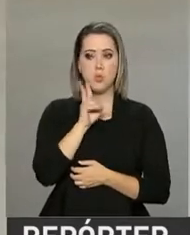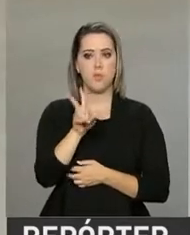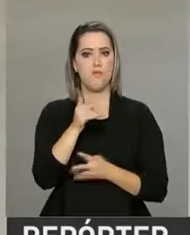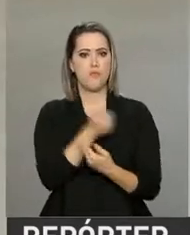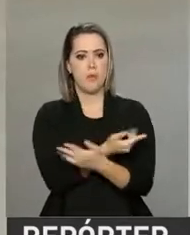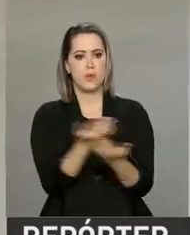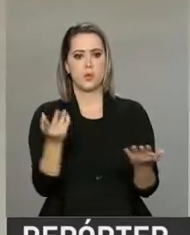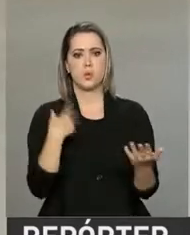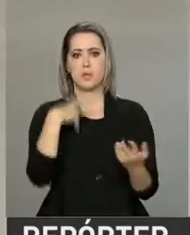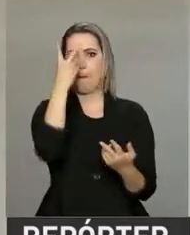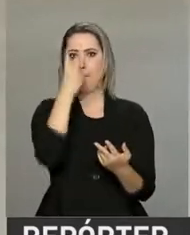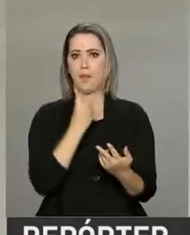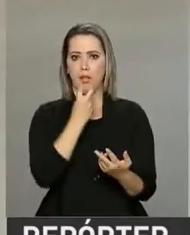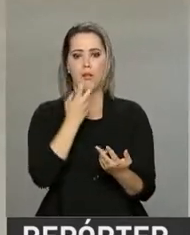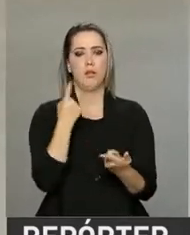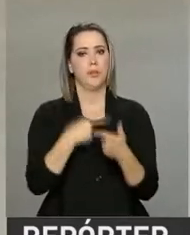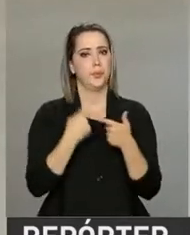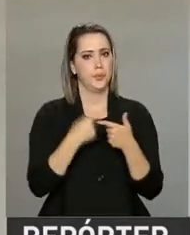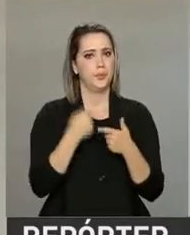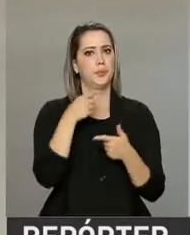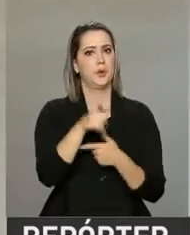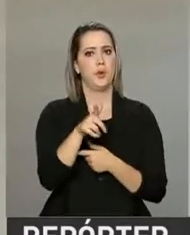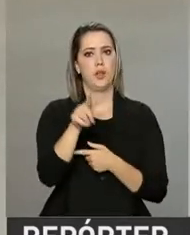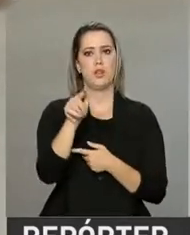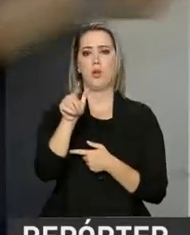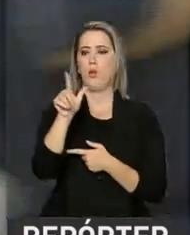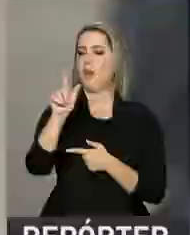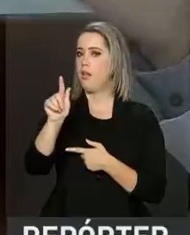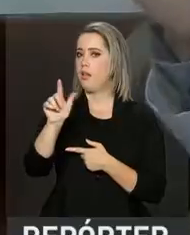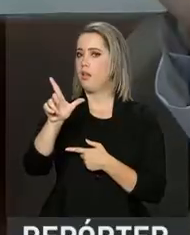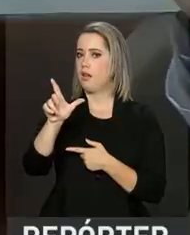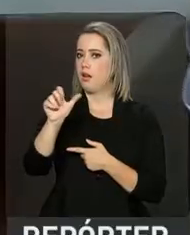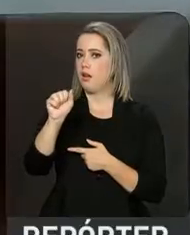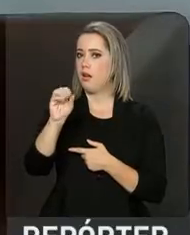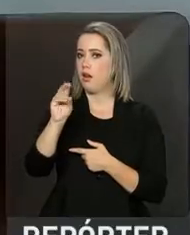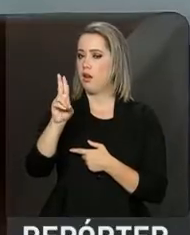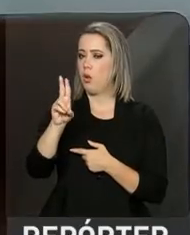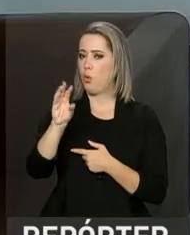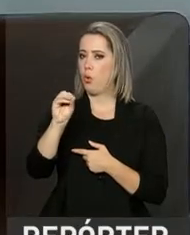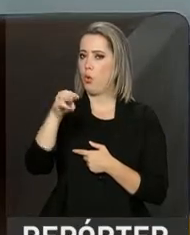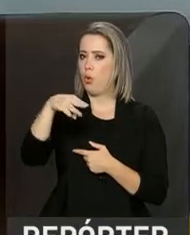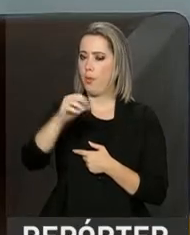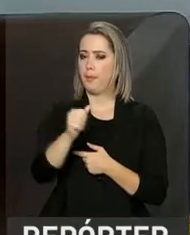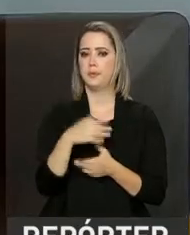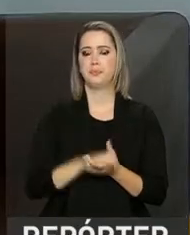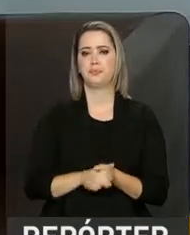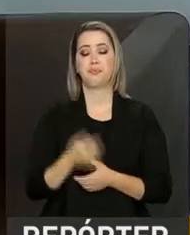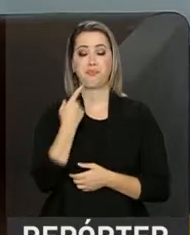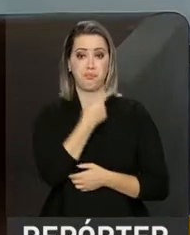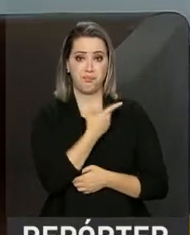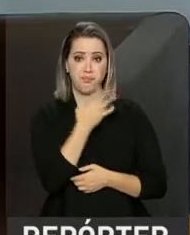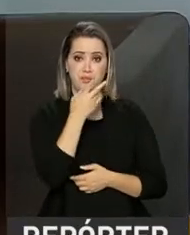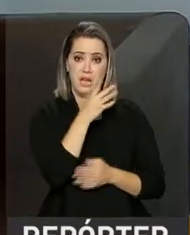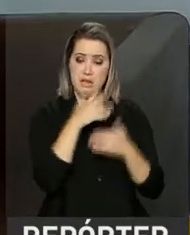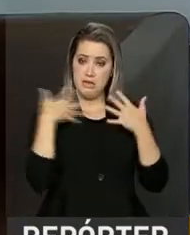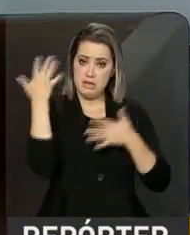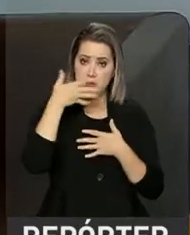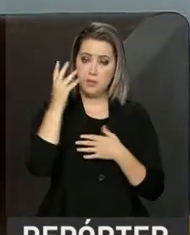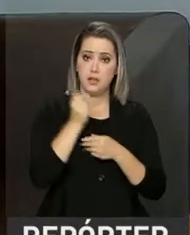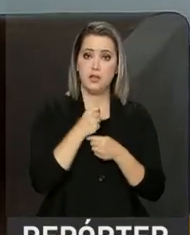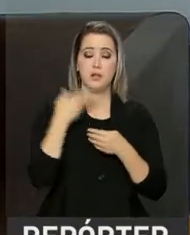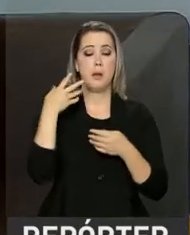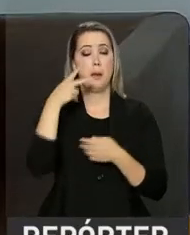chegava em certificados do ilal com a mãe que a parada a pessoa vai perdendo campo até enxergar